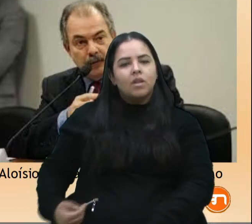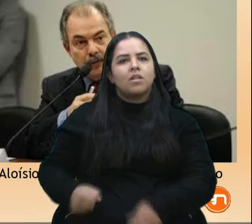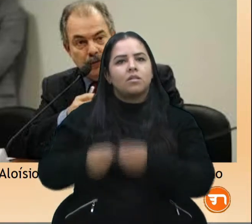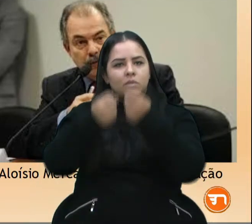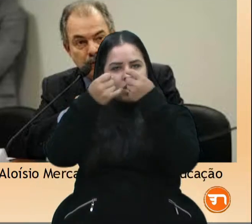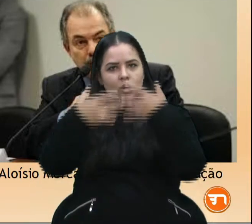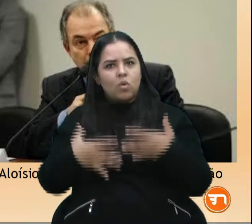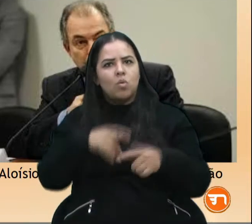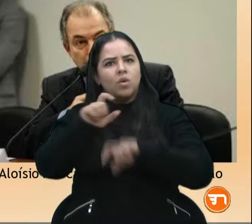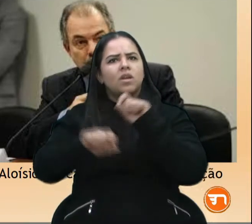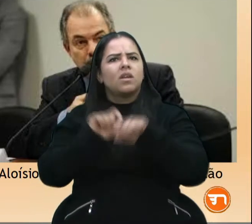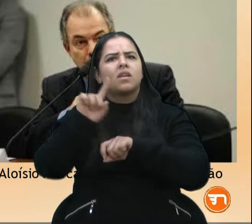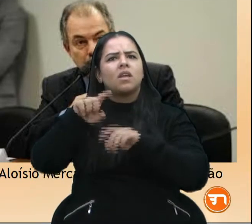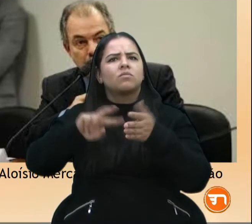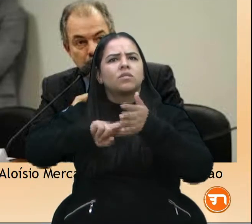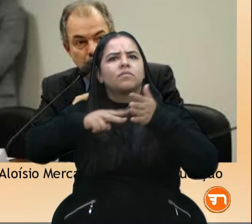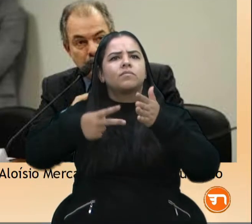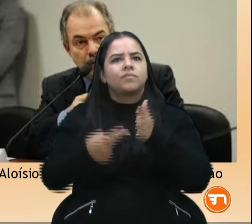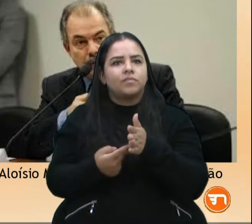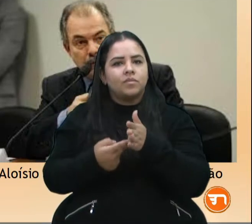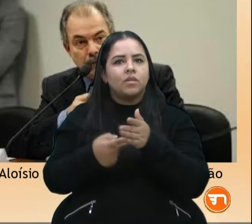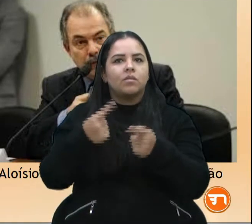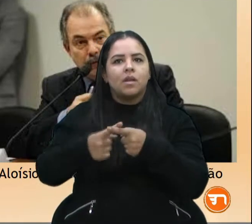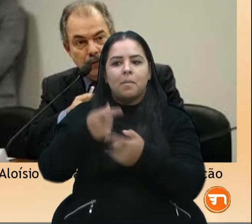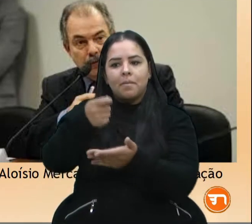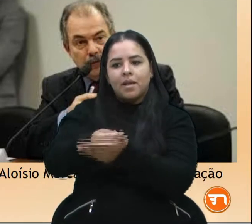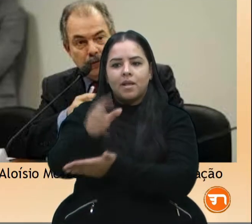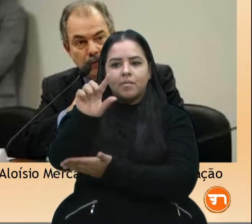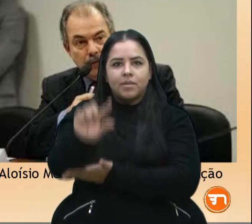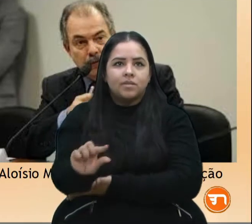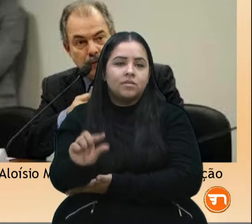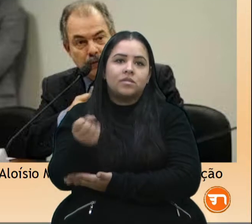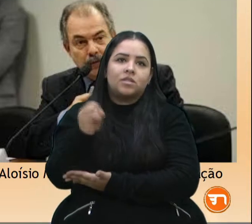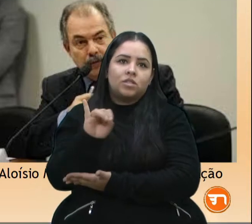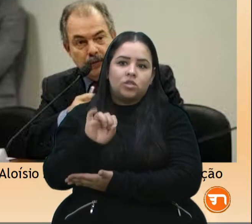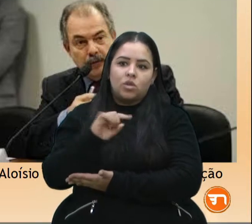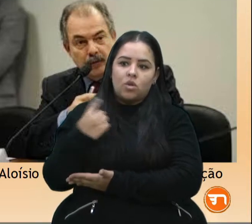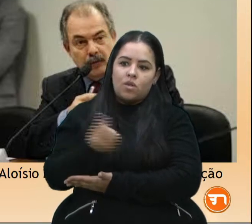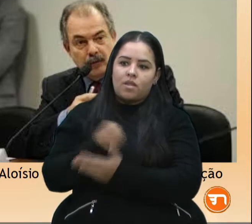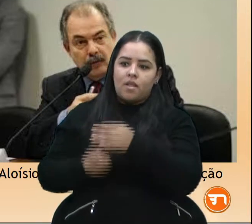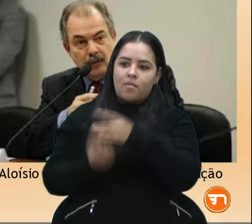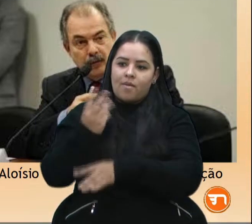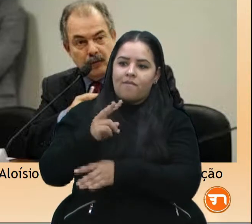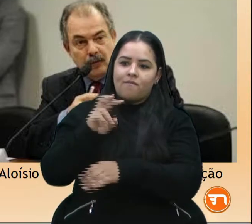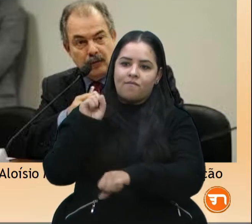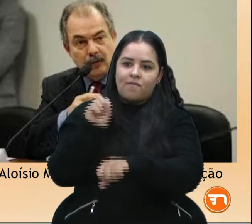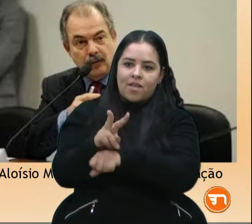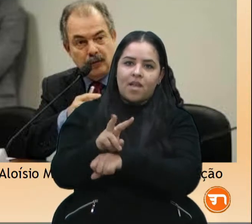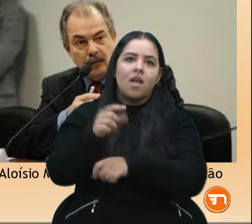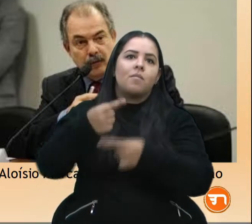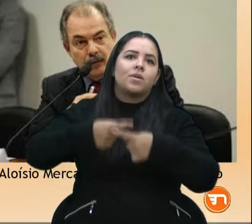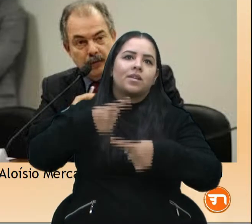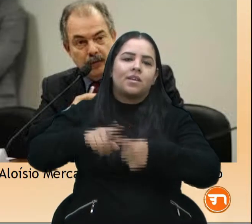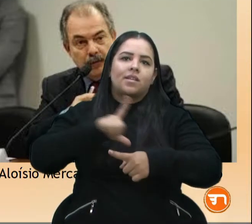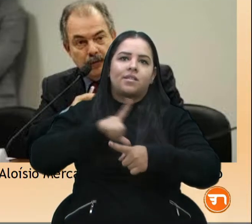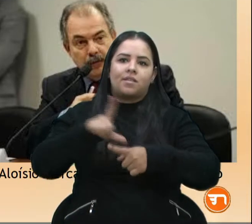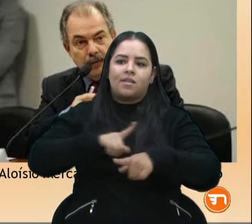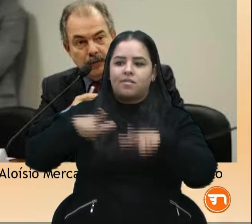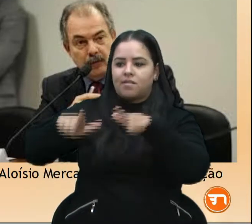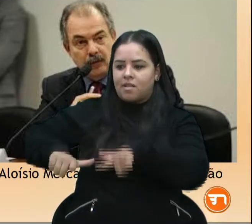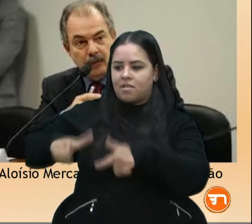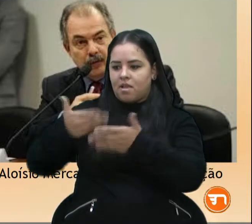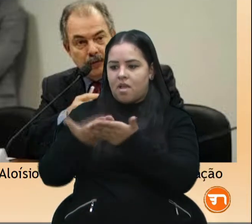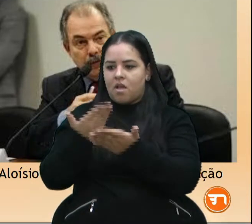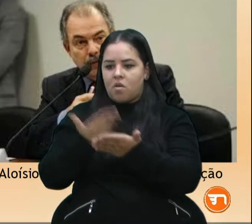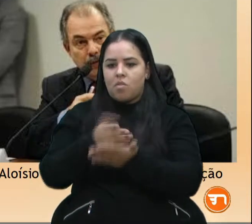sendo vouchers. O custo é bem mais barato do que se nós fôssemos criar uma vaga, porque há custo, estrutura de sala de aula, o